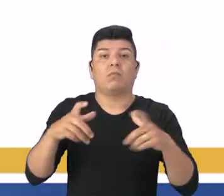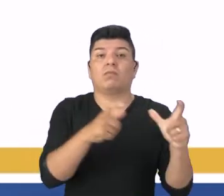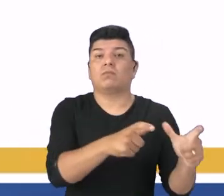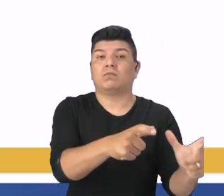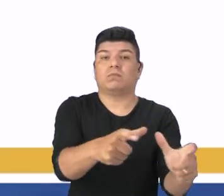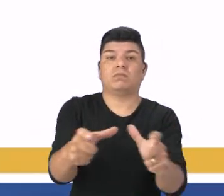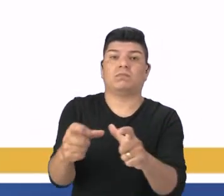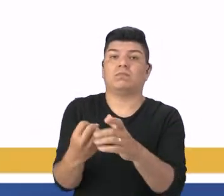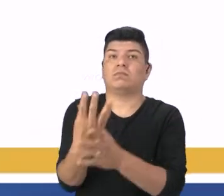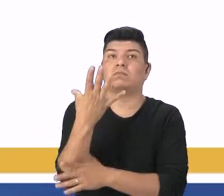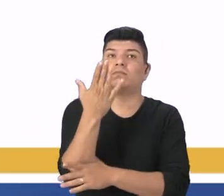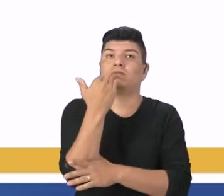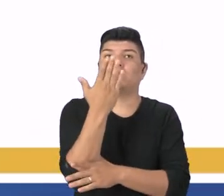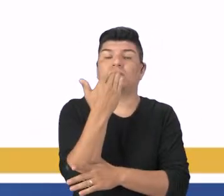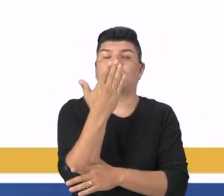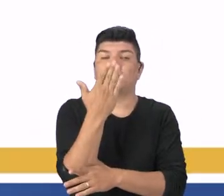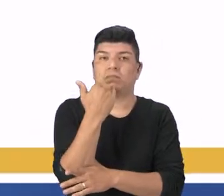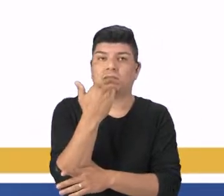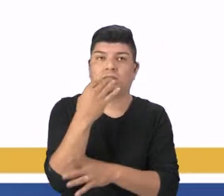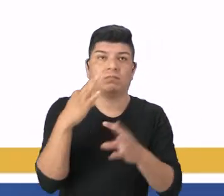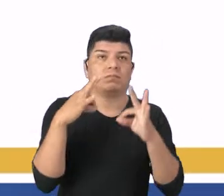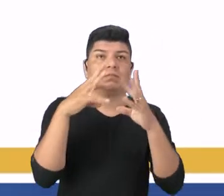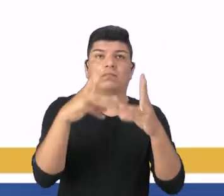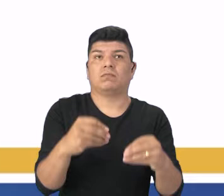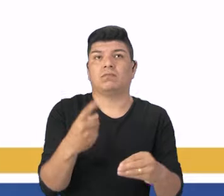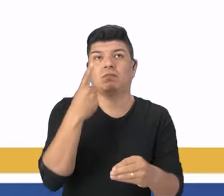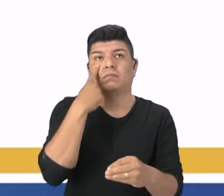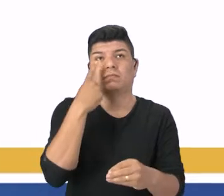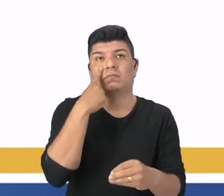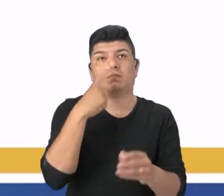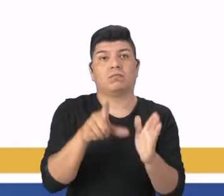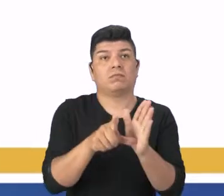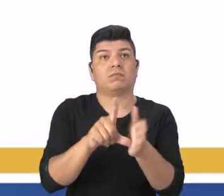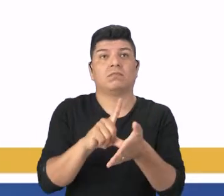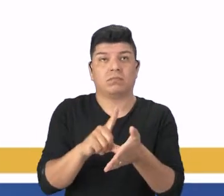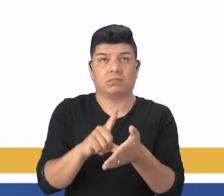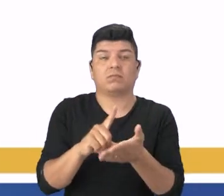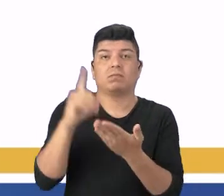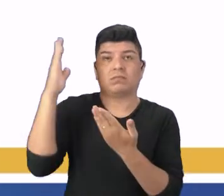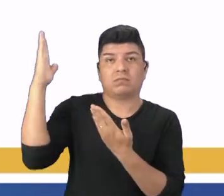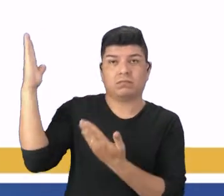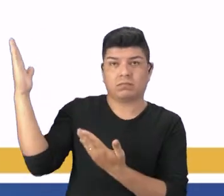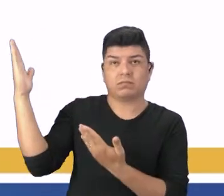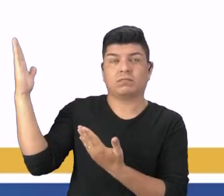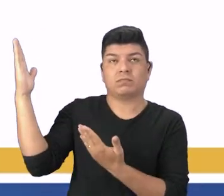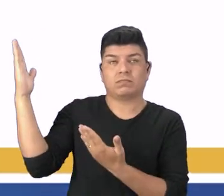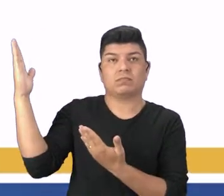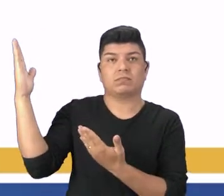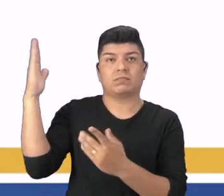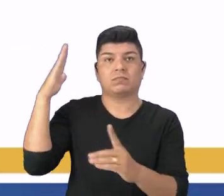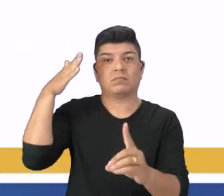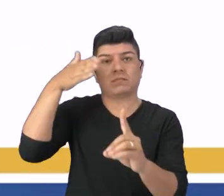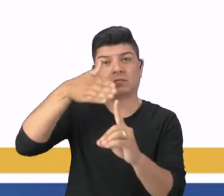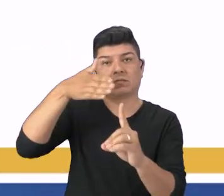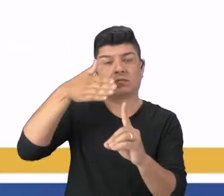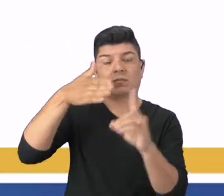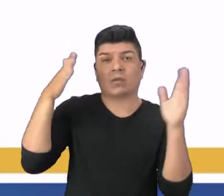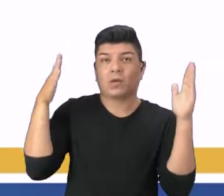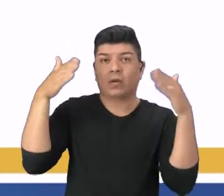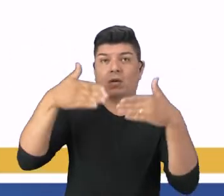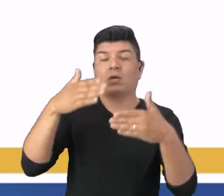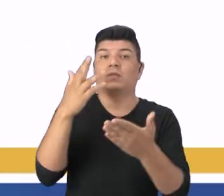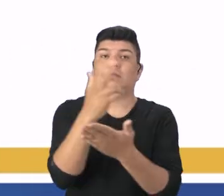que produzem alimentos. Então tudo isso que nós vimos anteriormente está focado nesse desenho